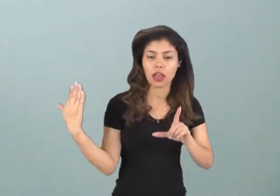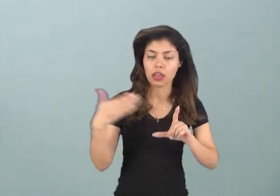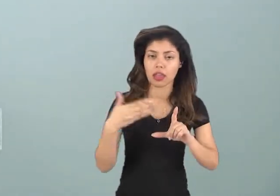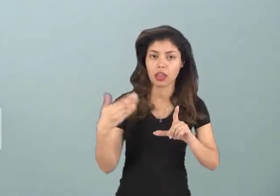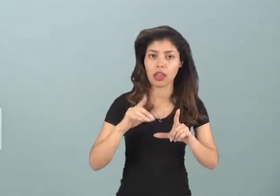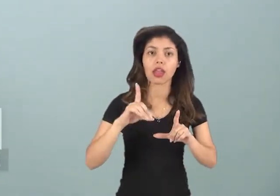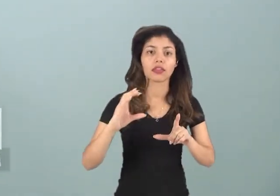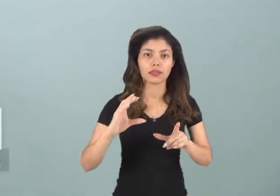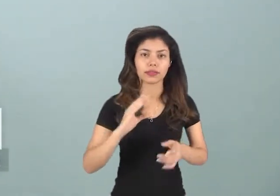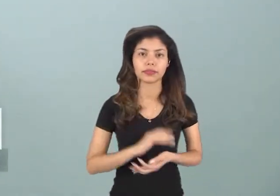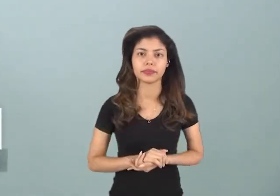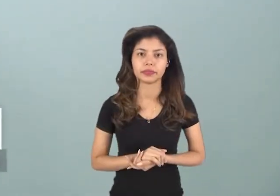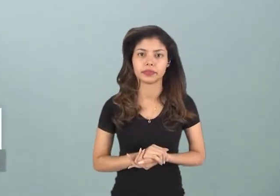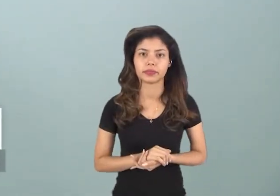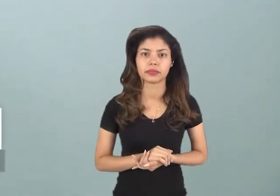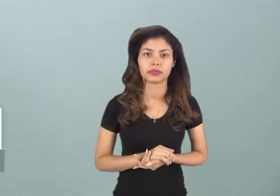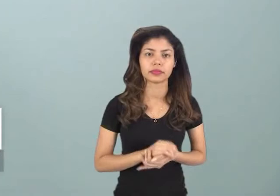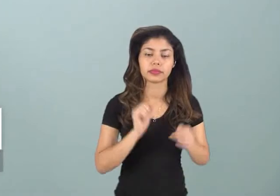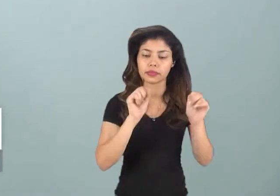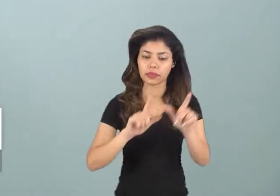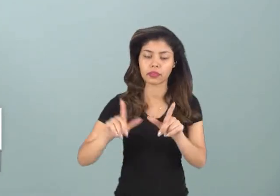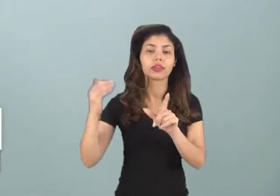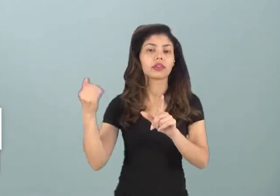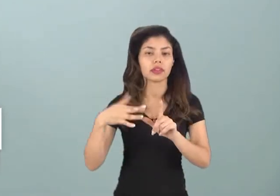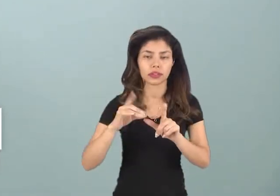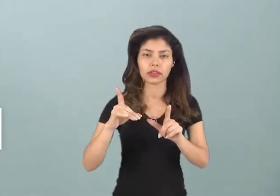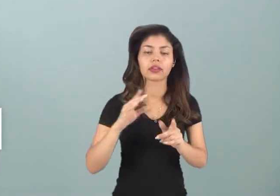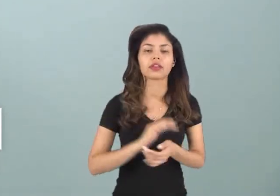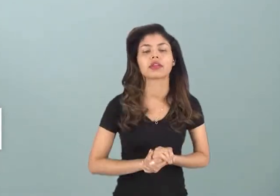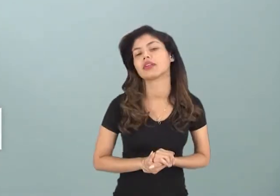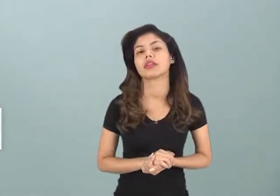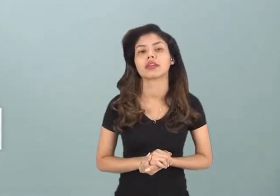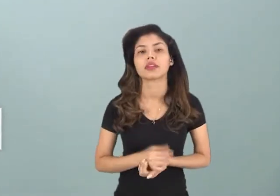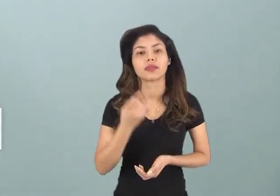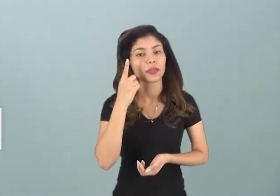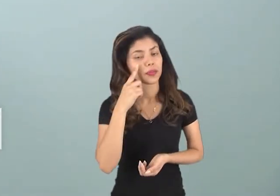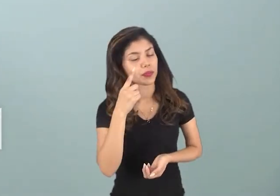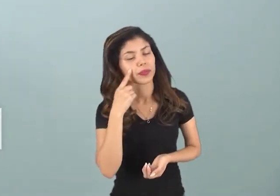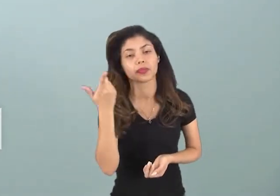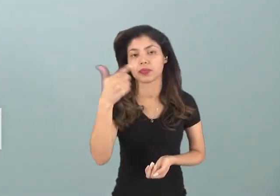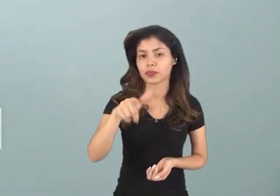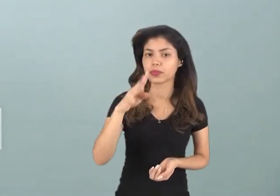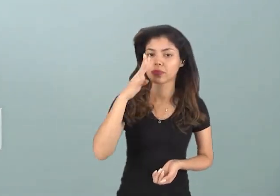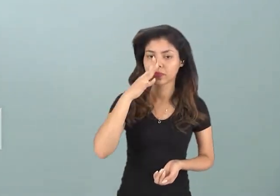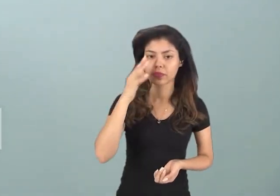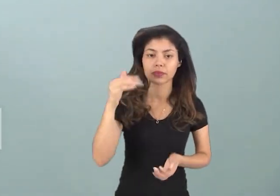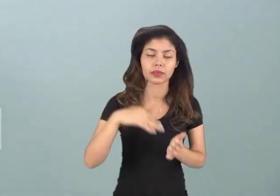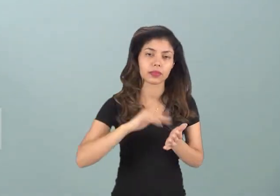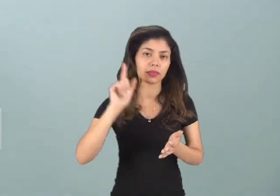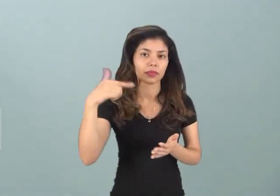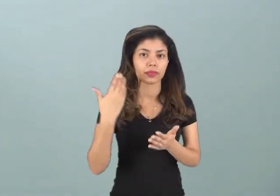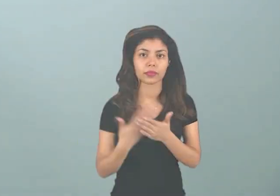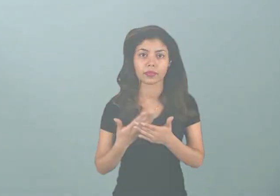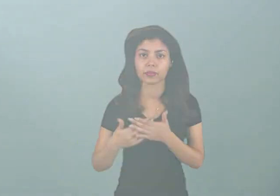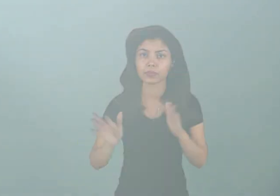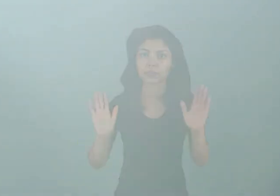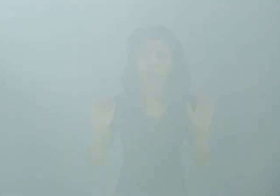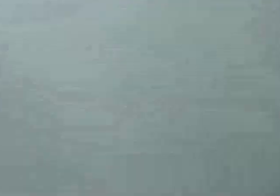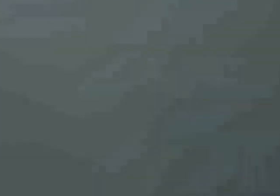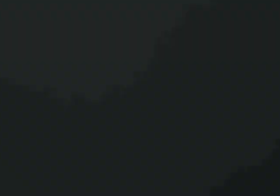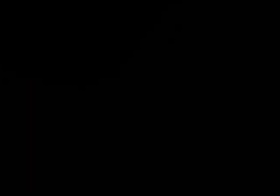plataforma Eduque, tá bom? A gente tem a plataforma eduque.ce.gov.br e você vai lá e reassiste. Até a próxima!